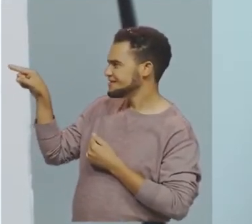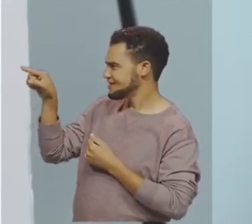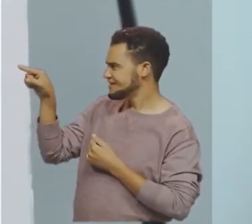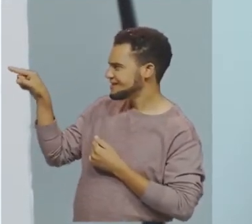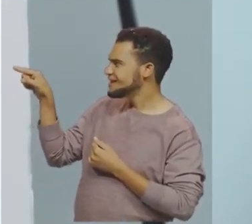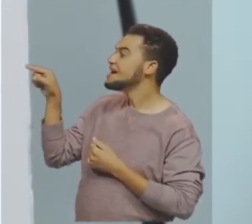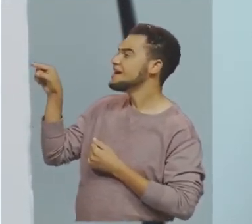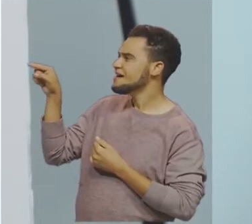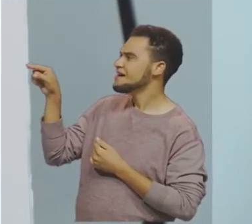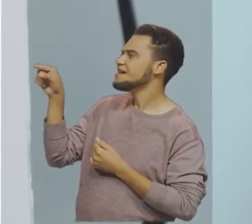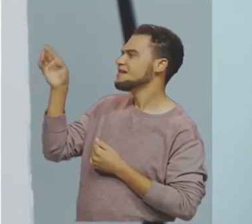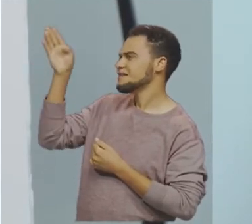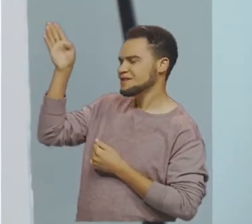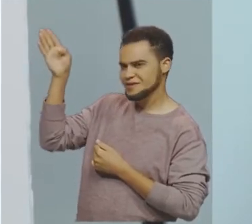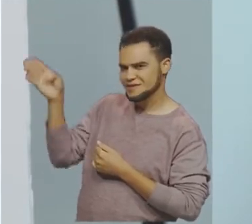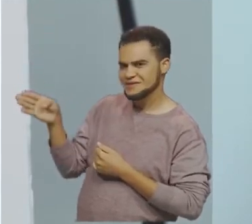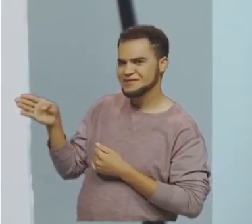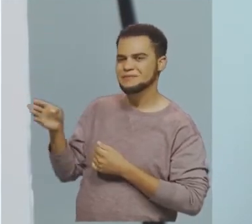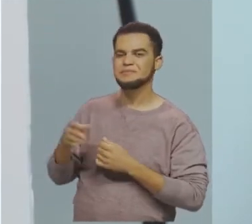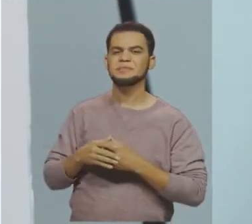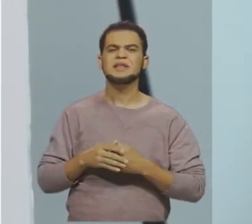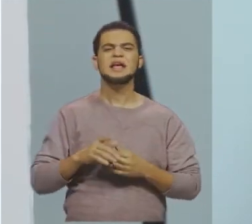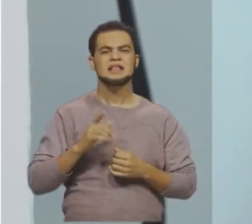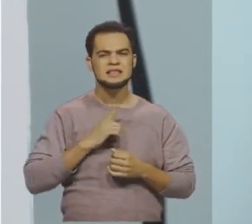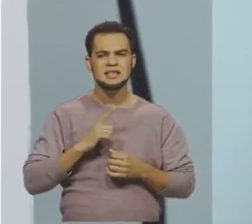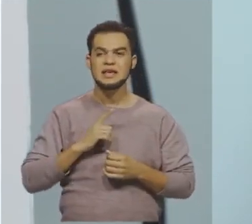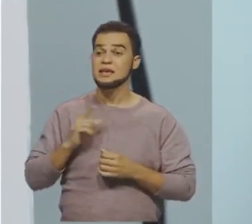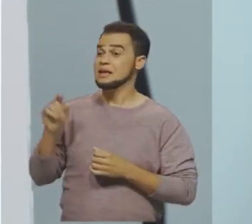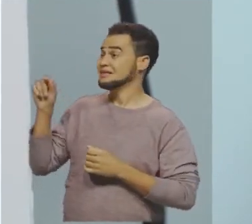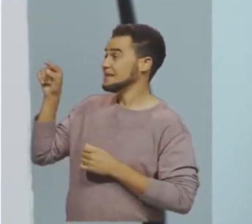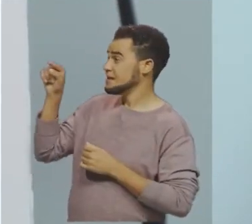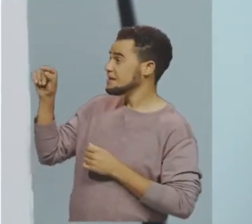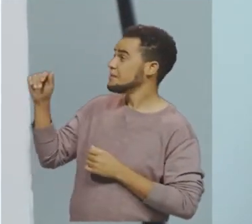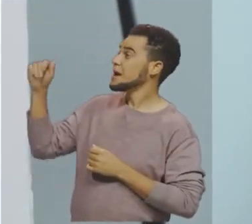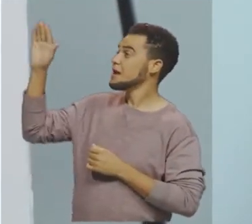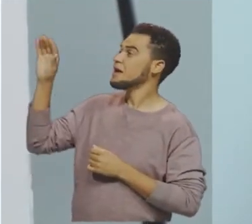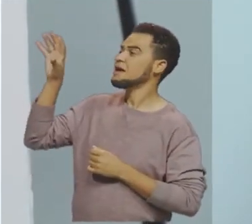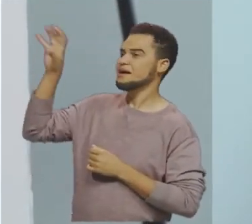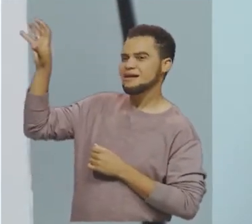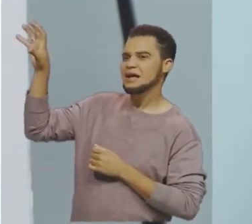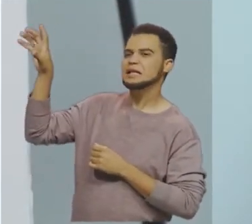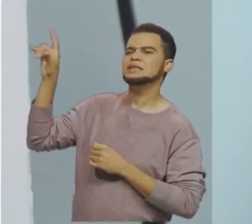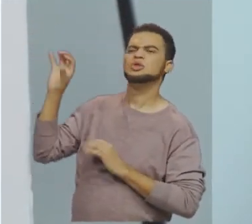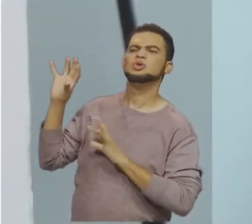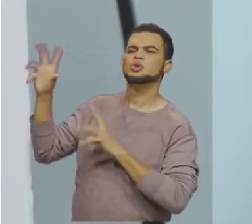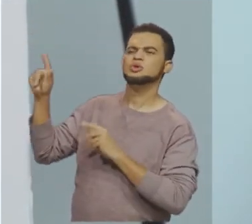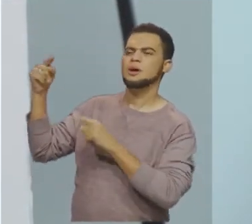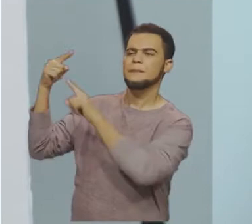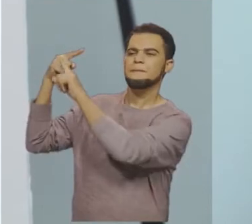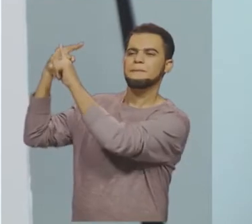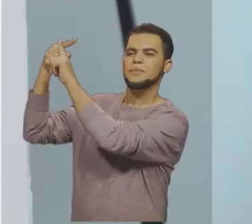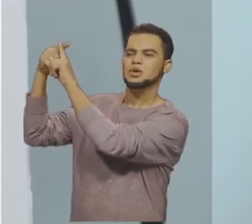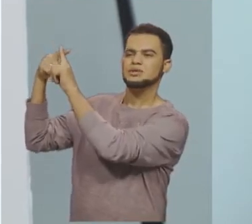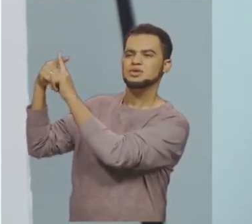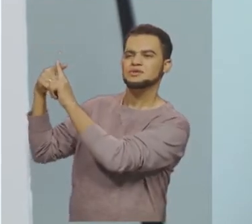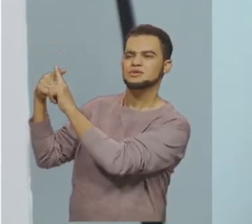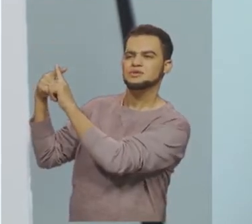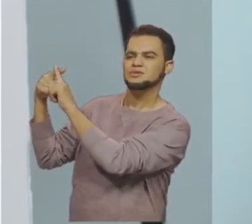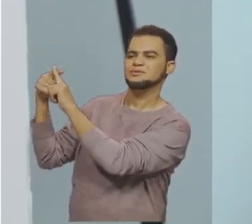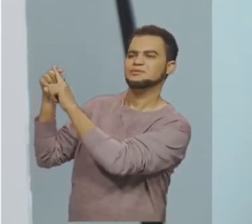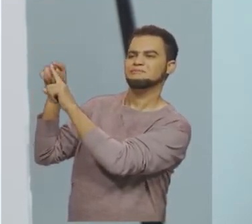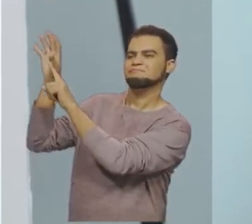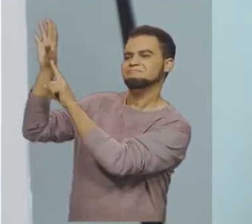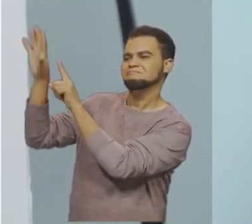ele tem todos os valores positivos, do zero para cima. Então, aqui,